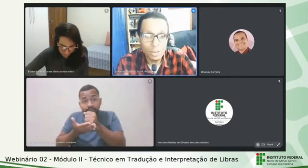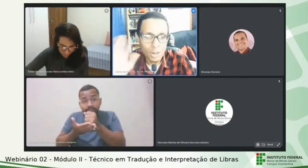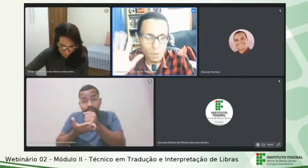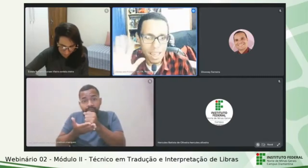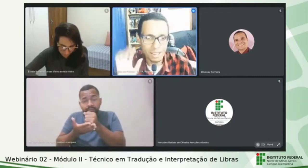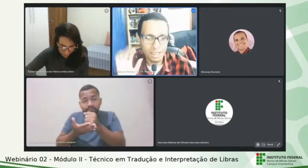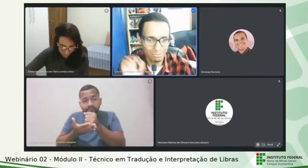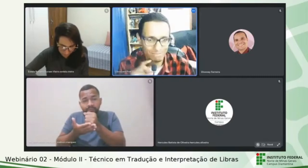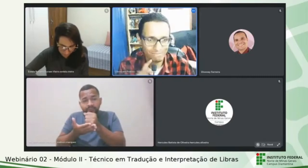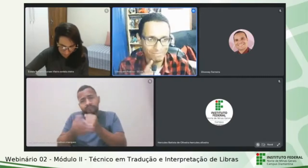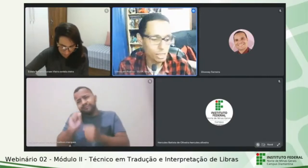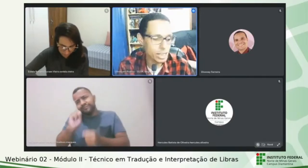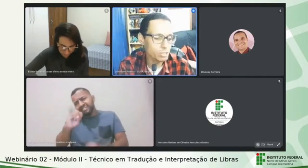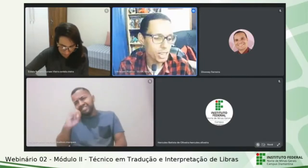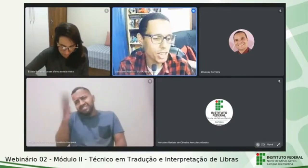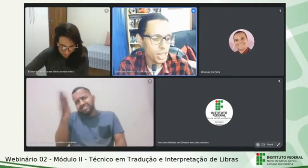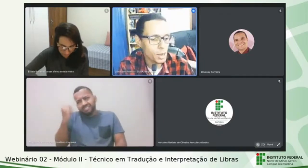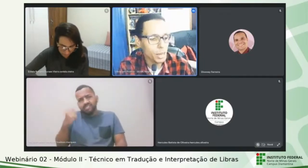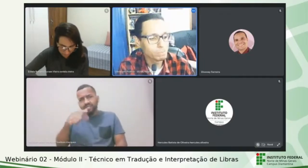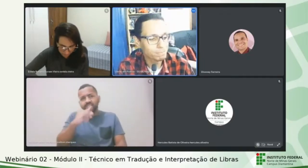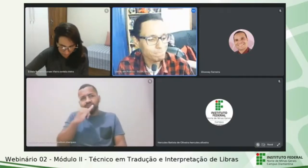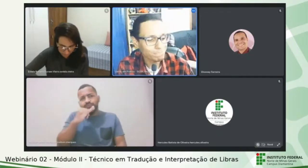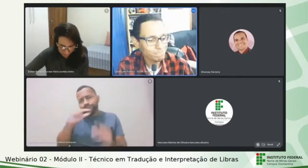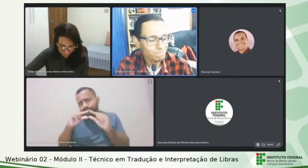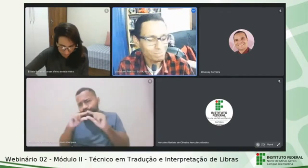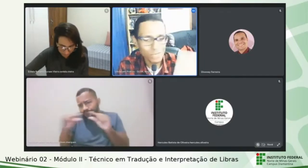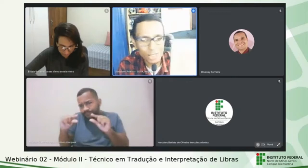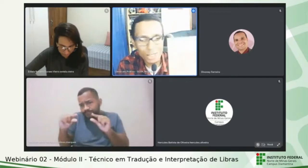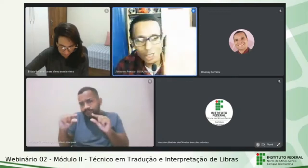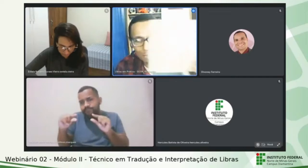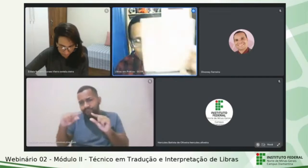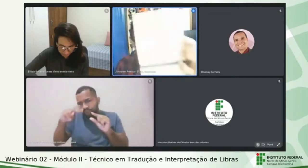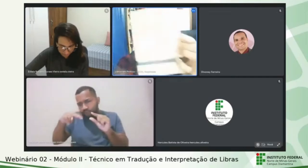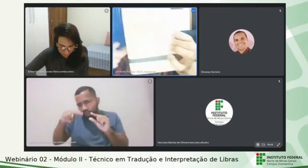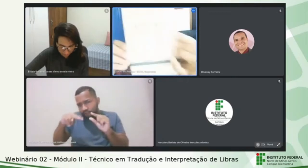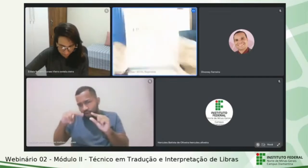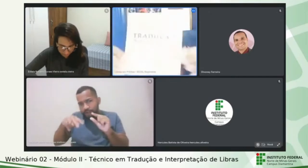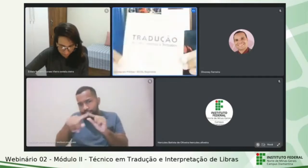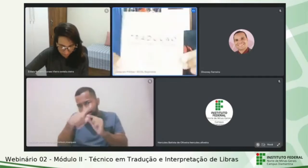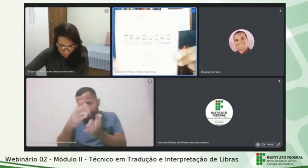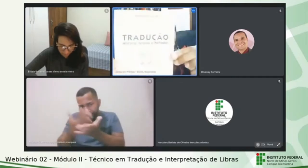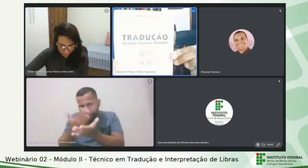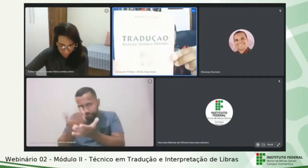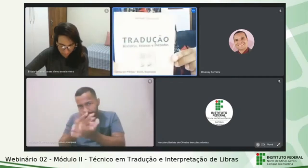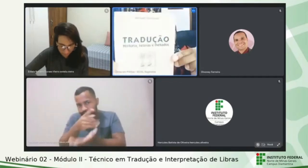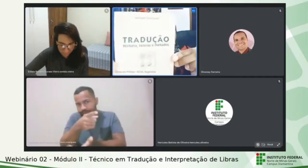se eu souber, vou ler um trechinho aqui, olha, deste livro, tá?